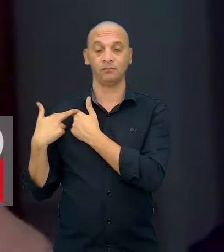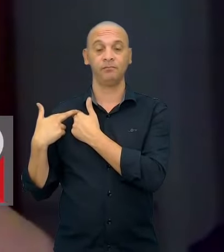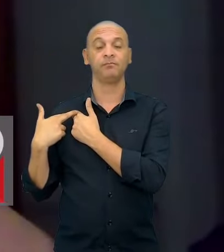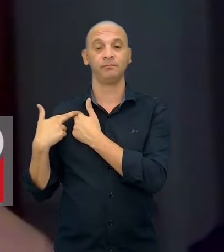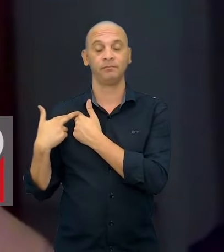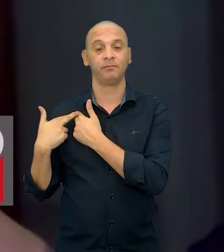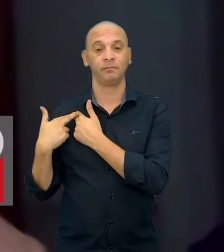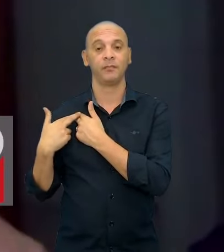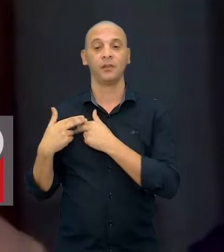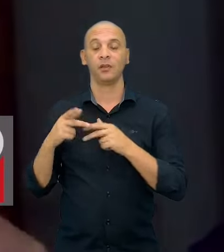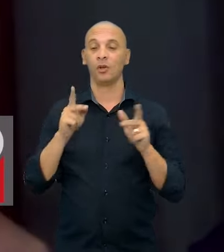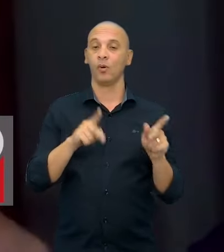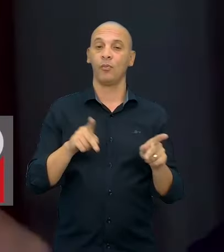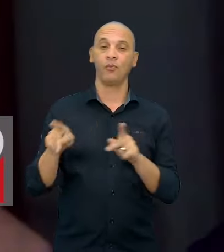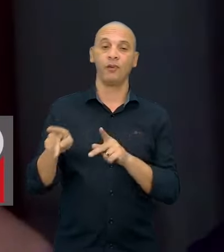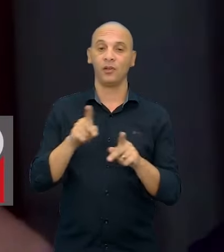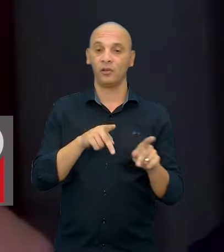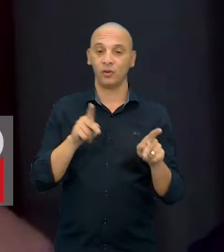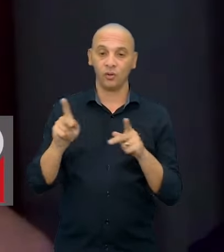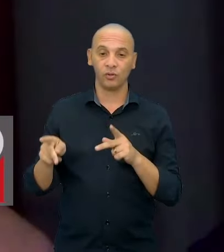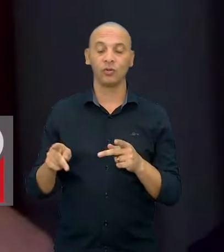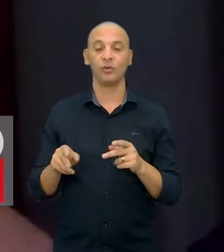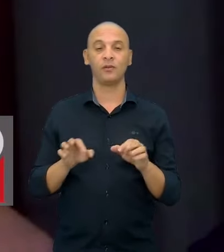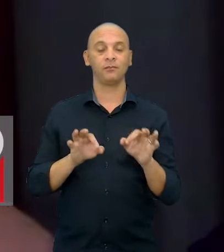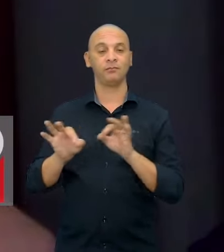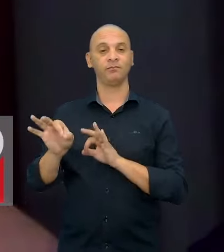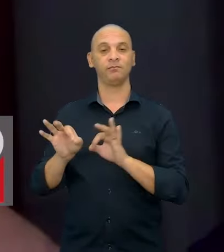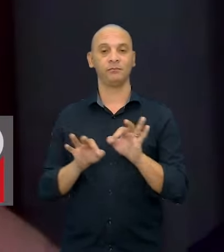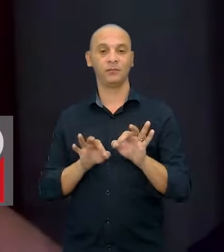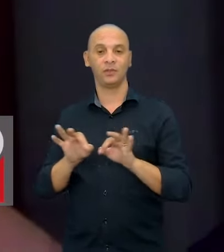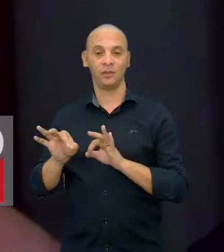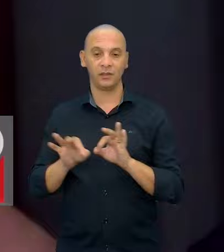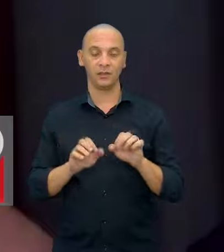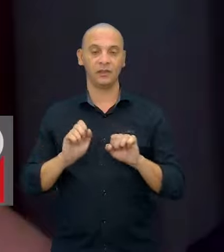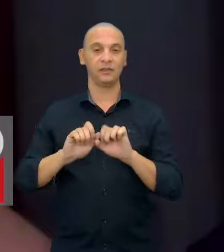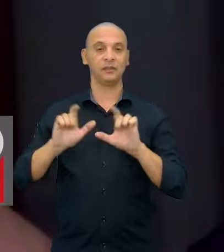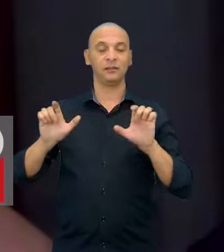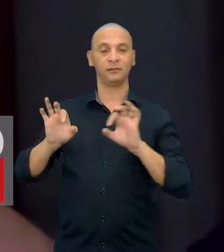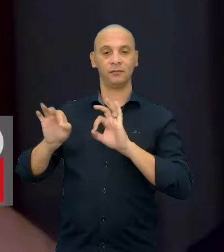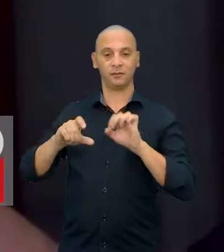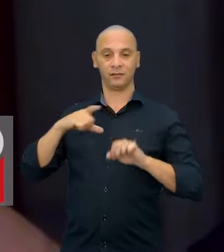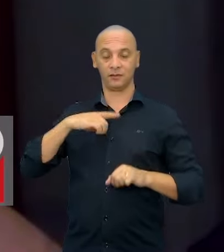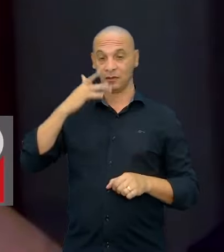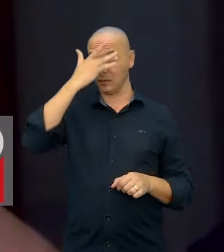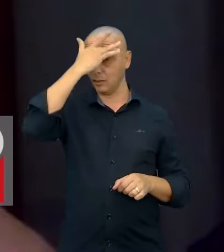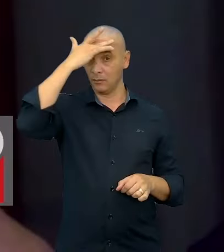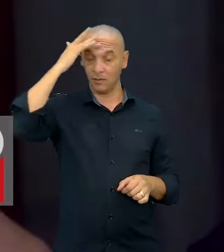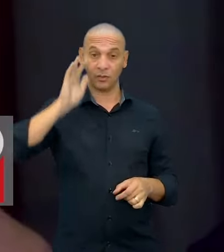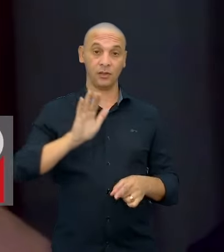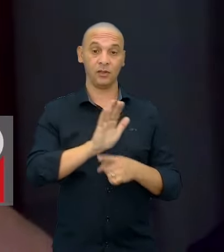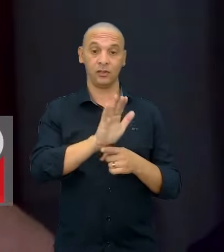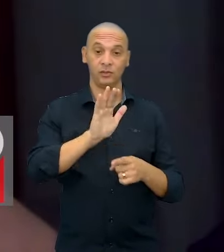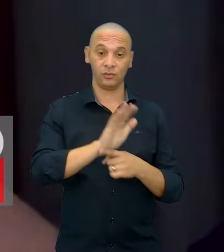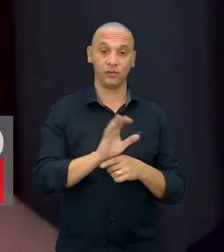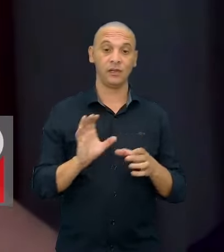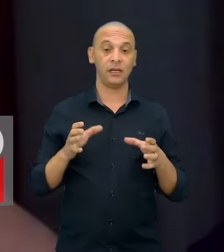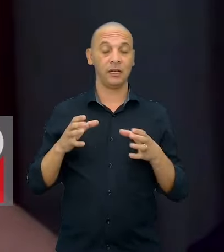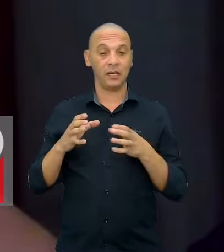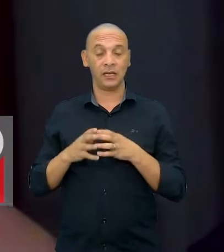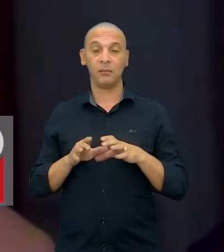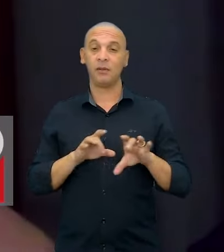formação, os professores que estão por trás aí da telinha, né, todo mundo aí que contribui, a